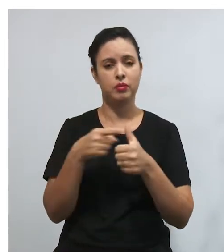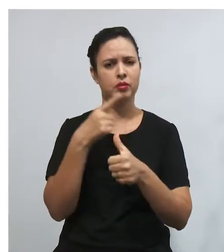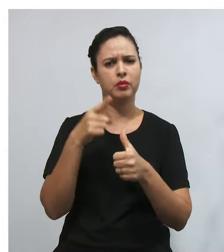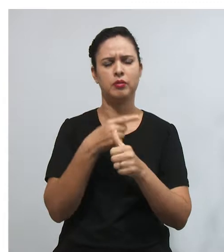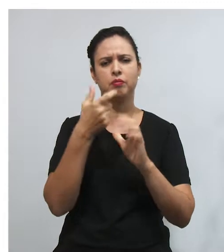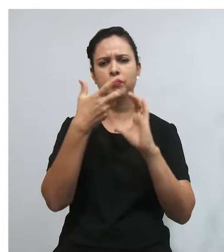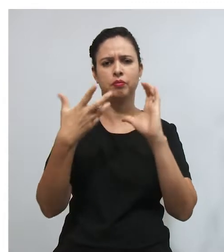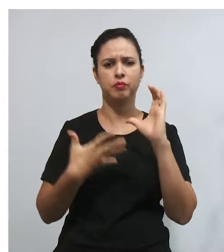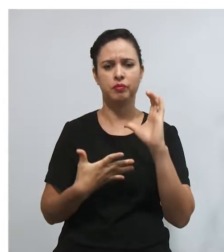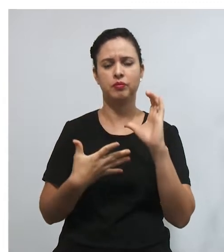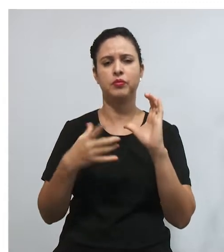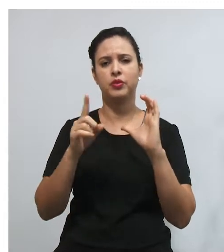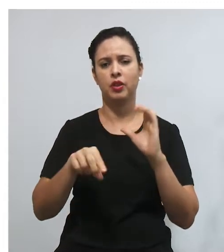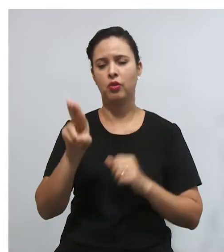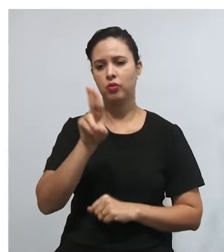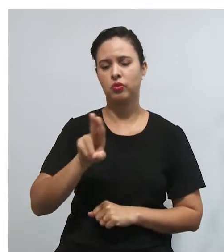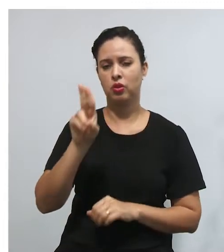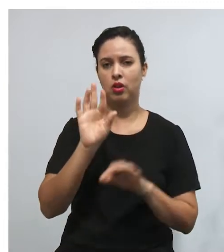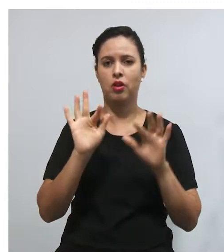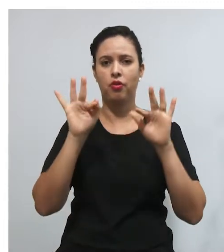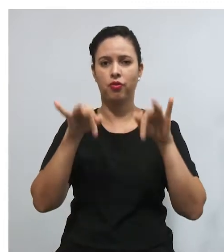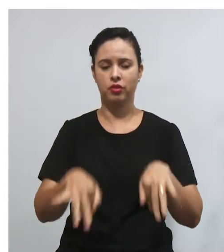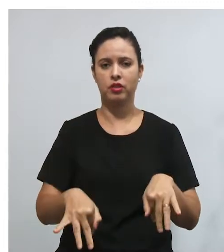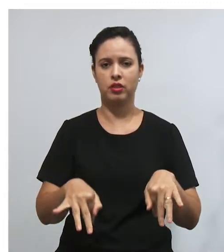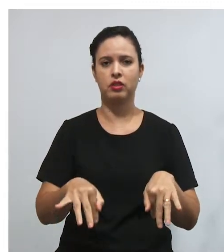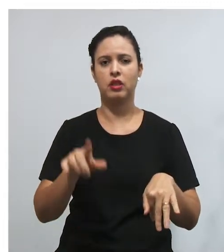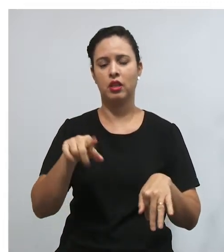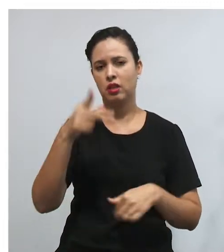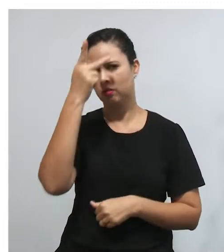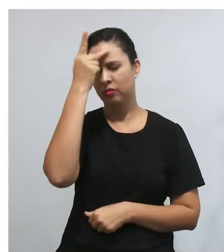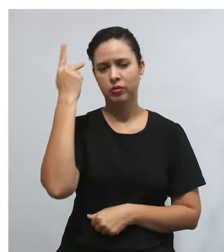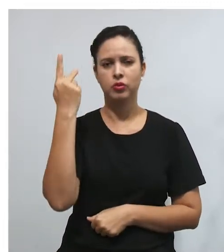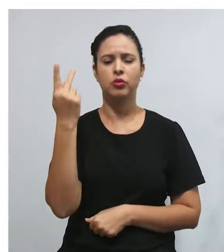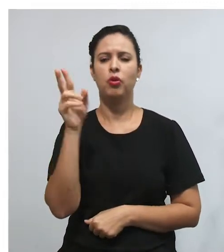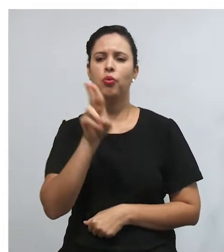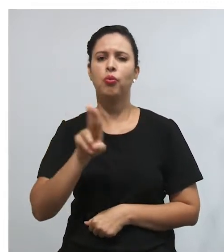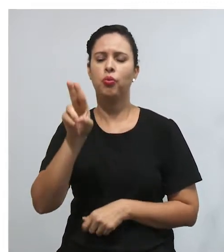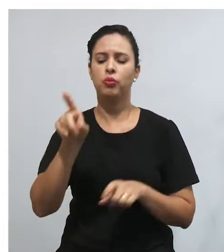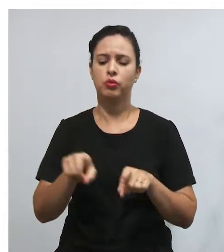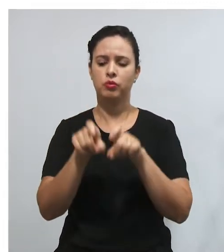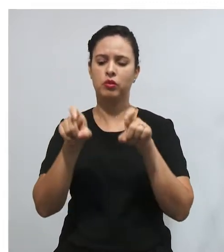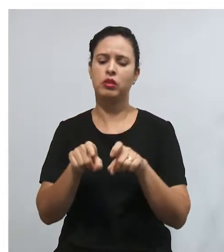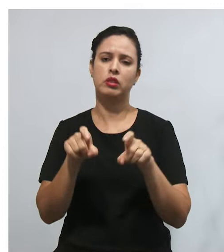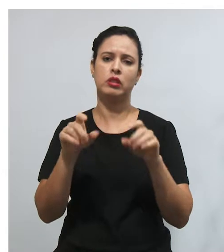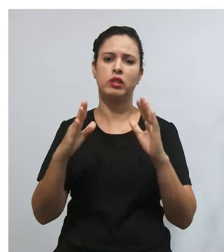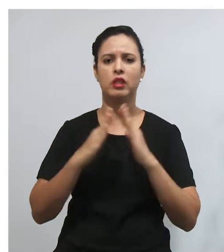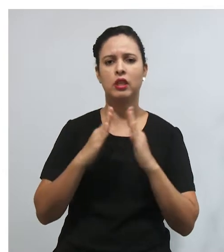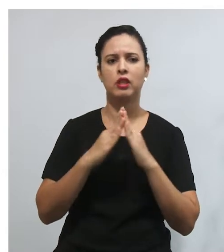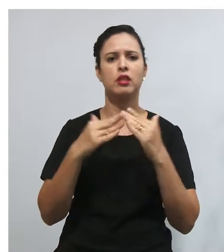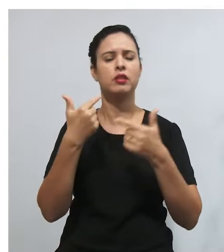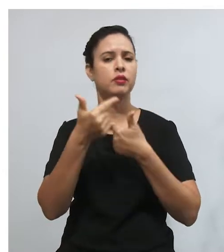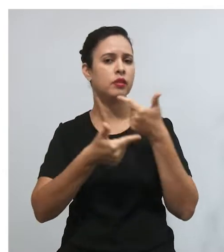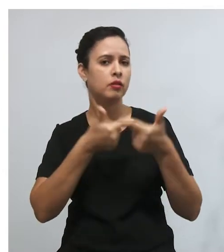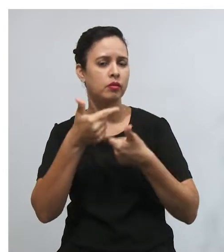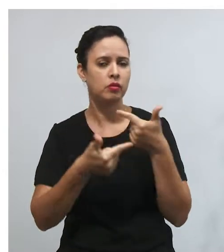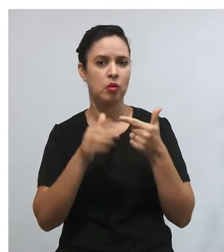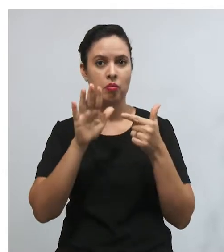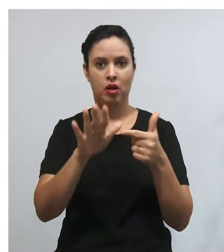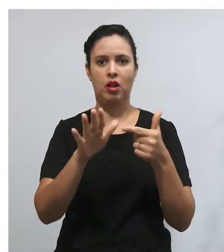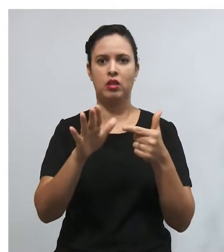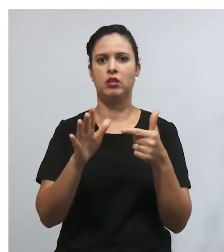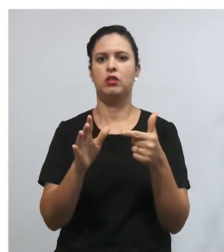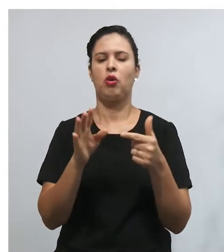São classificados como usuários finais, são aqueles que utilizam em casa, no trabalho, mas que não conhecem